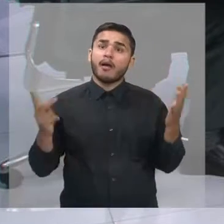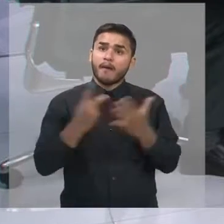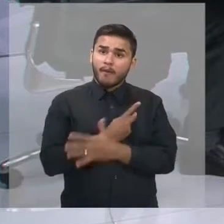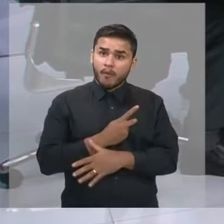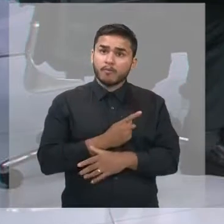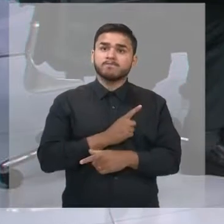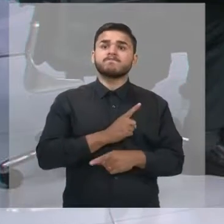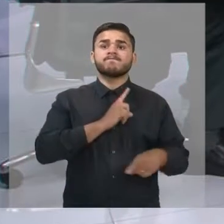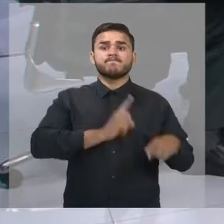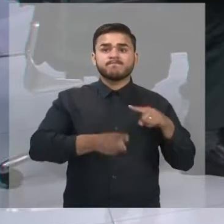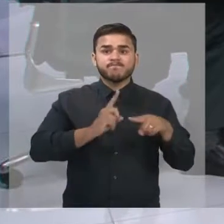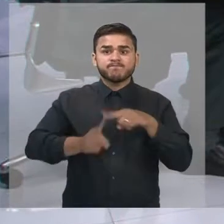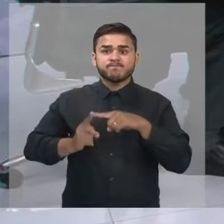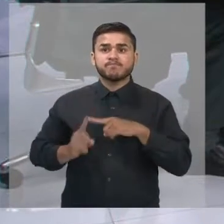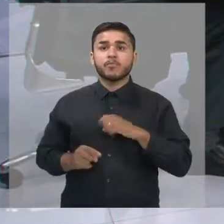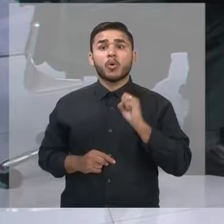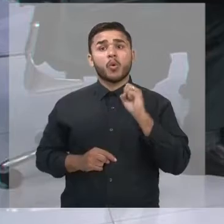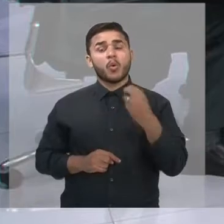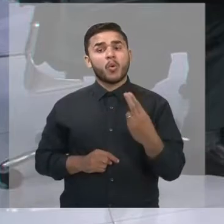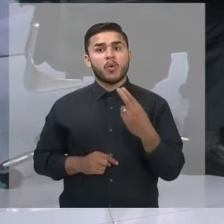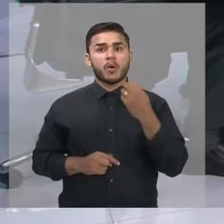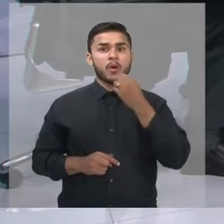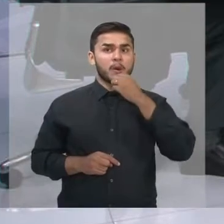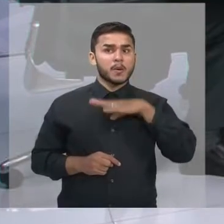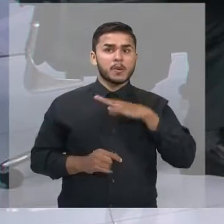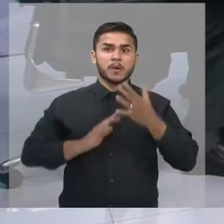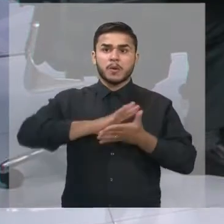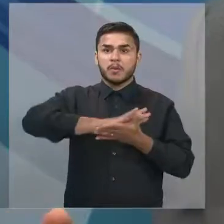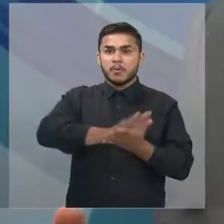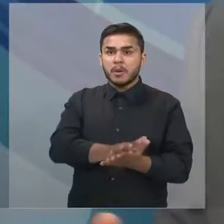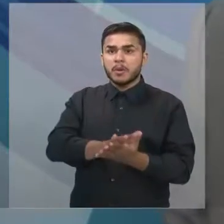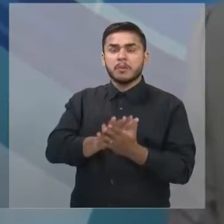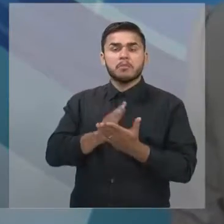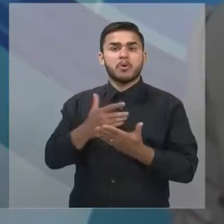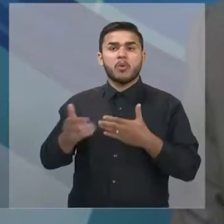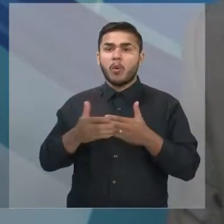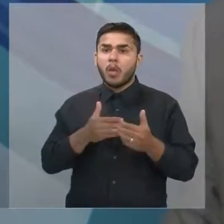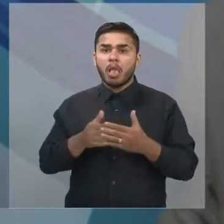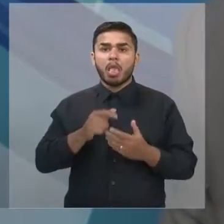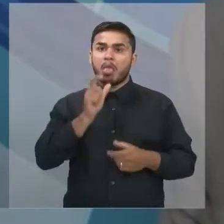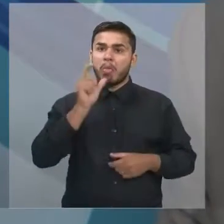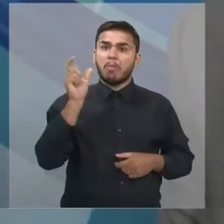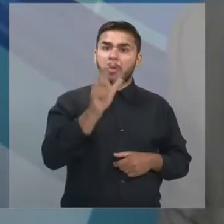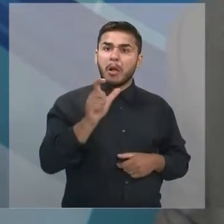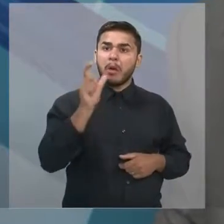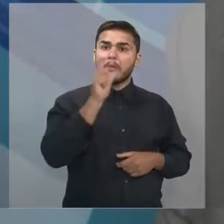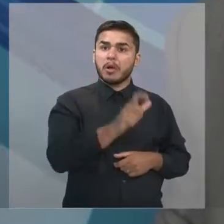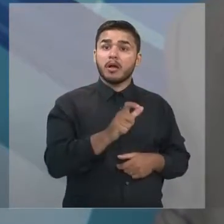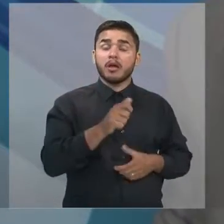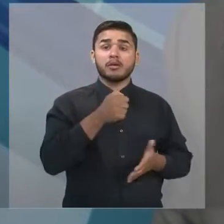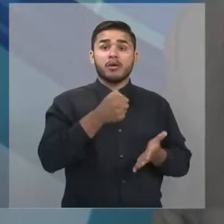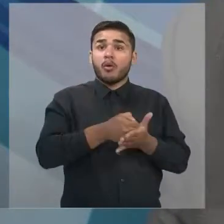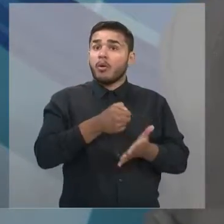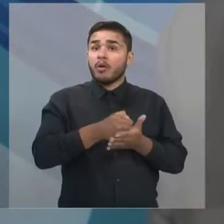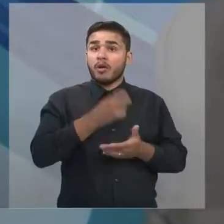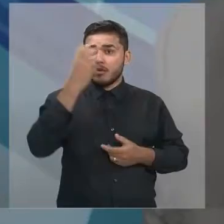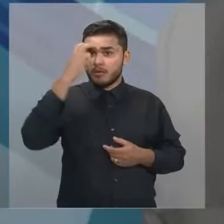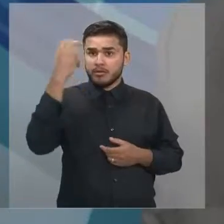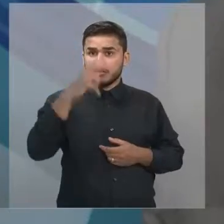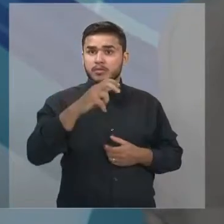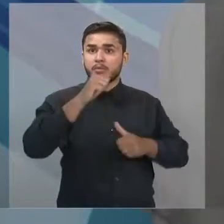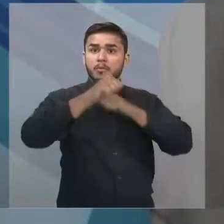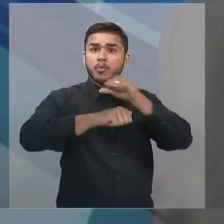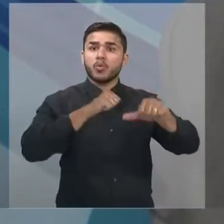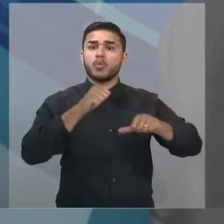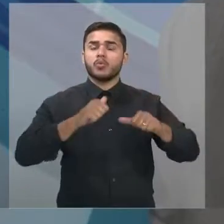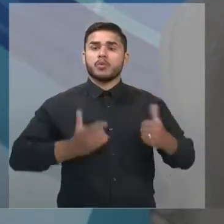pressões, ou sendo taxado de troglodita ou de preconceituoso, de qualquer coisa, está havendo uma tentativa de forçar a barra por uma